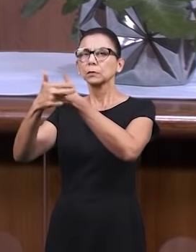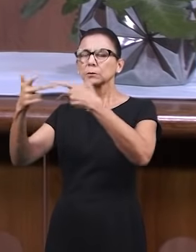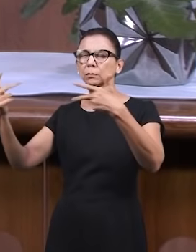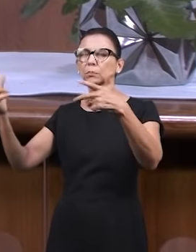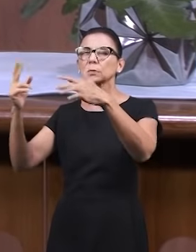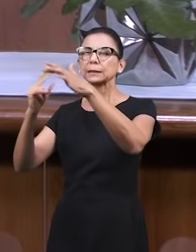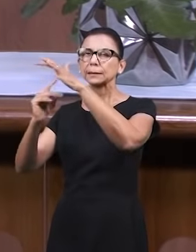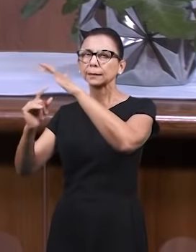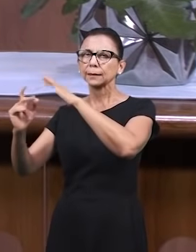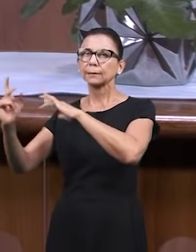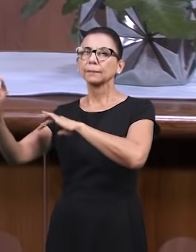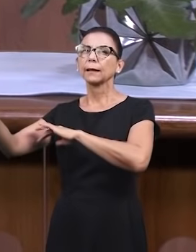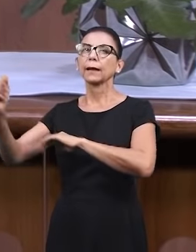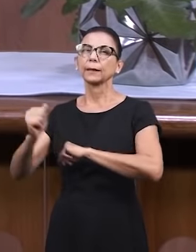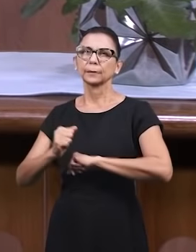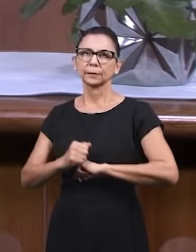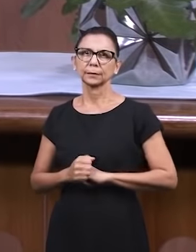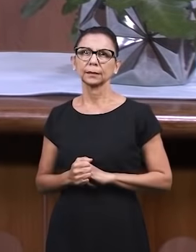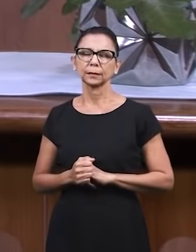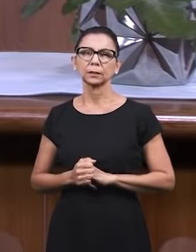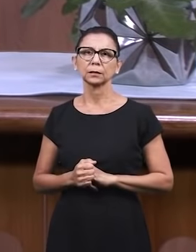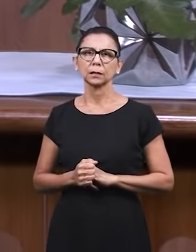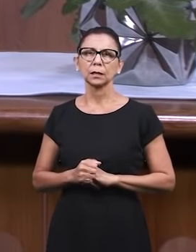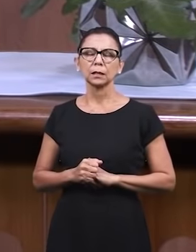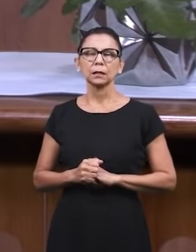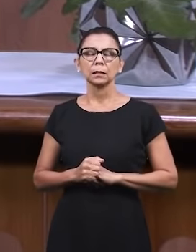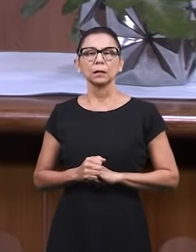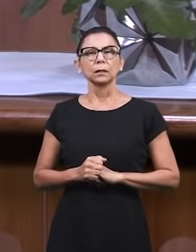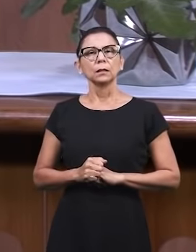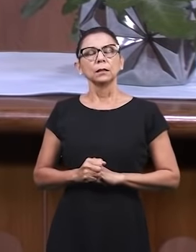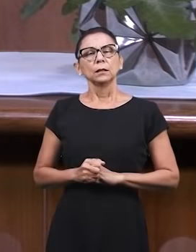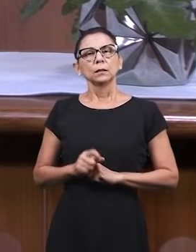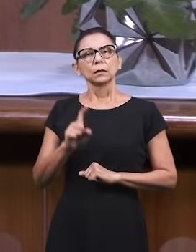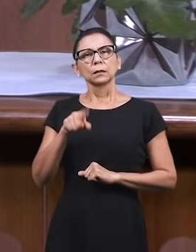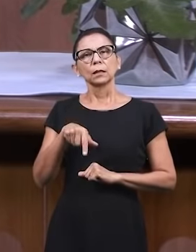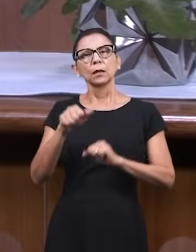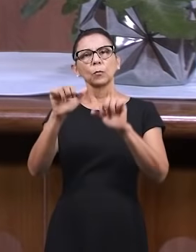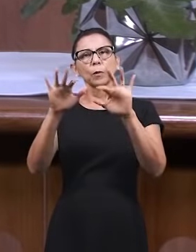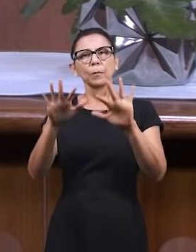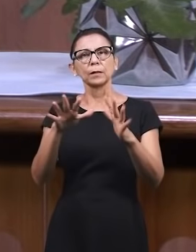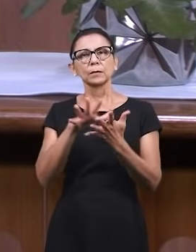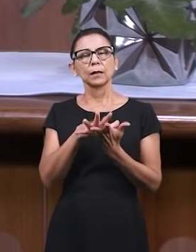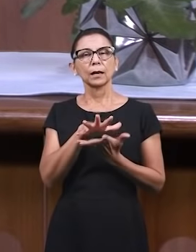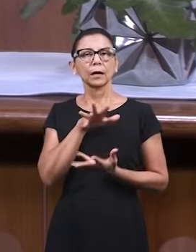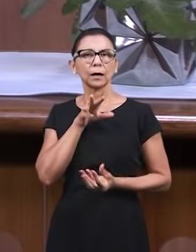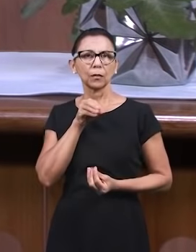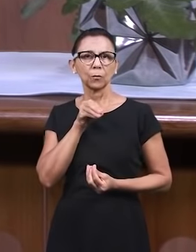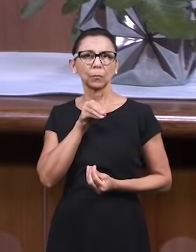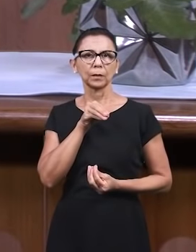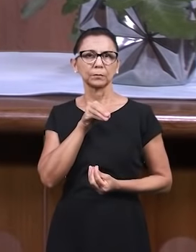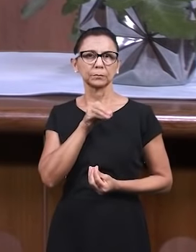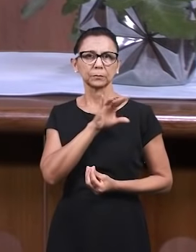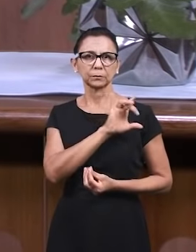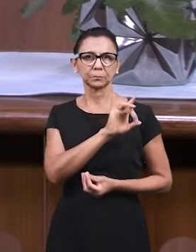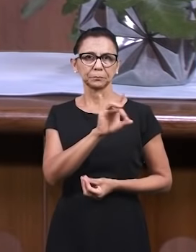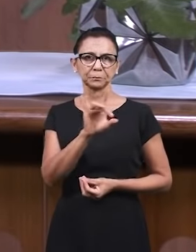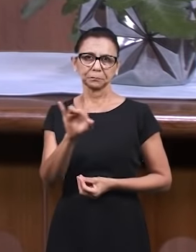era para eles o benefício, não para o corpo, mas para a sua alma.